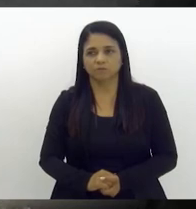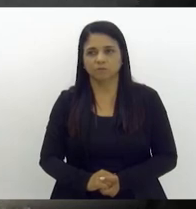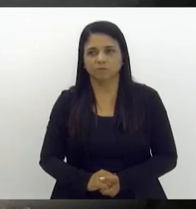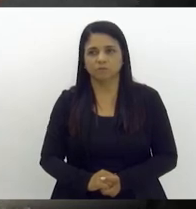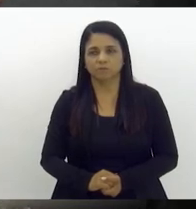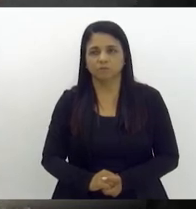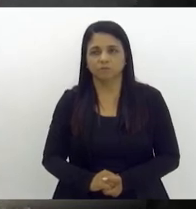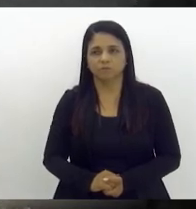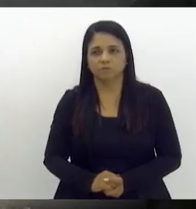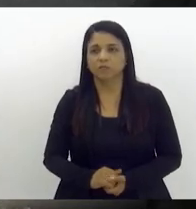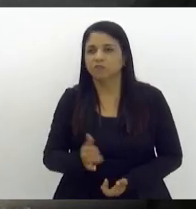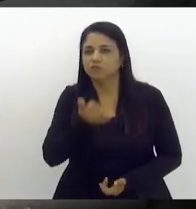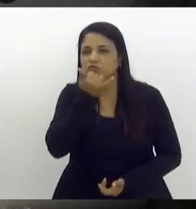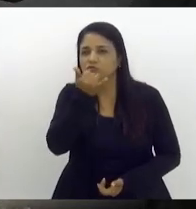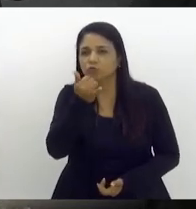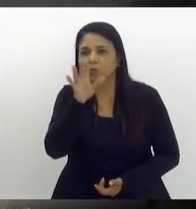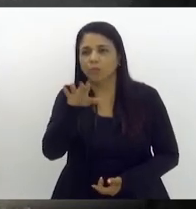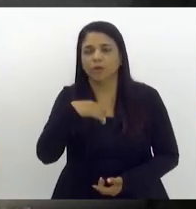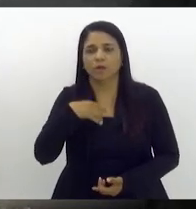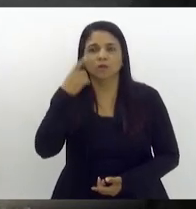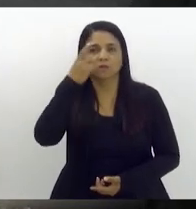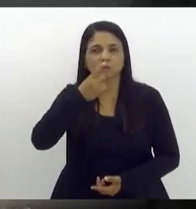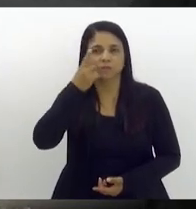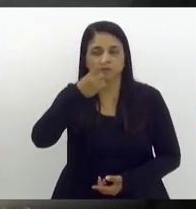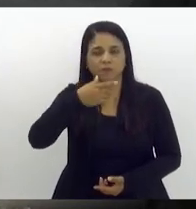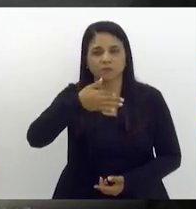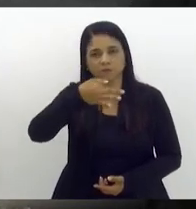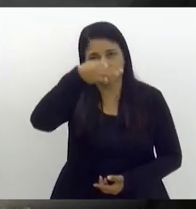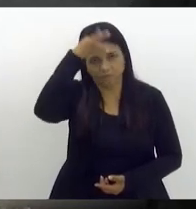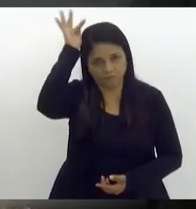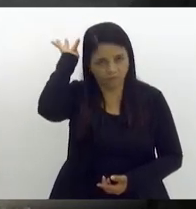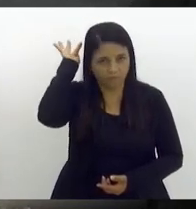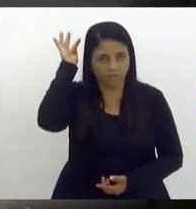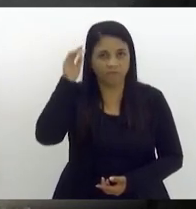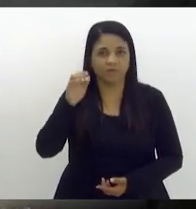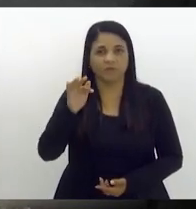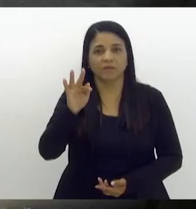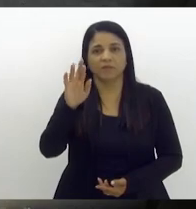Perdão, deputado Luiz Paulo. Deputado Fred Pacheco está presente.